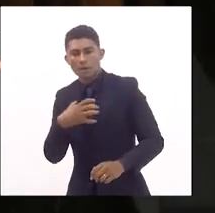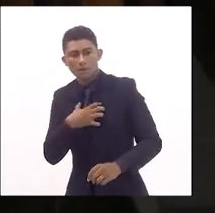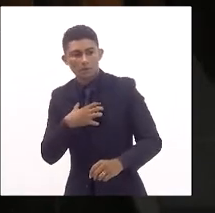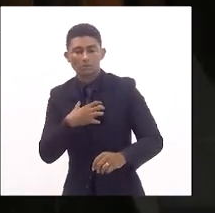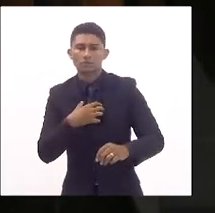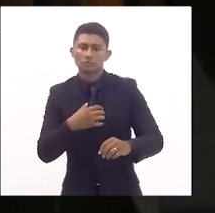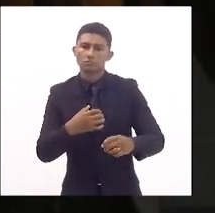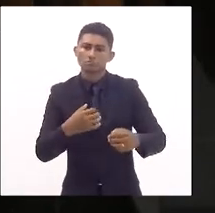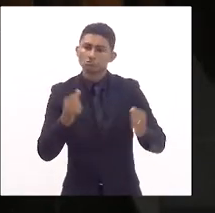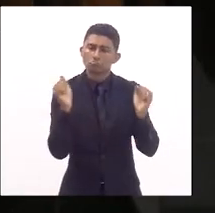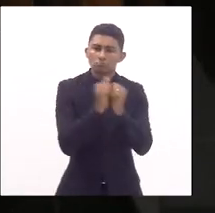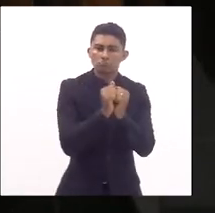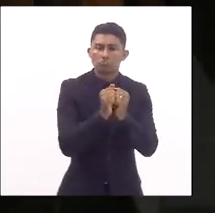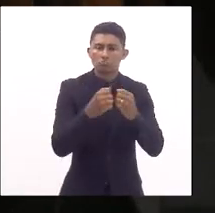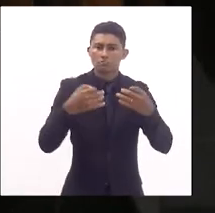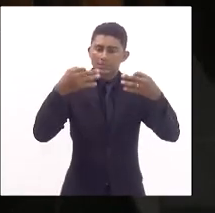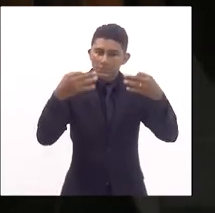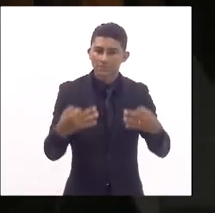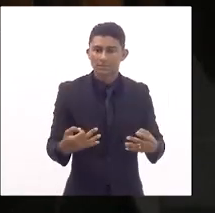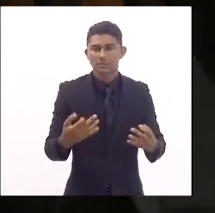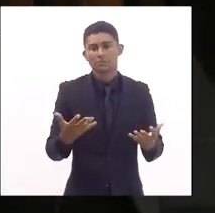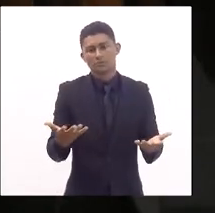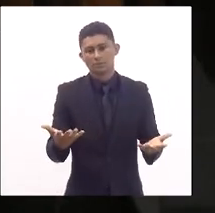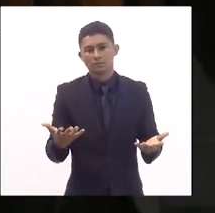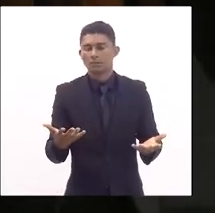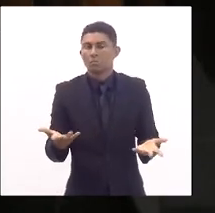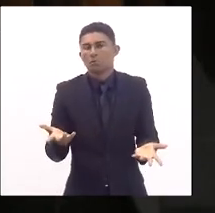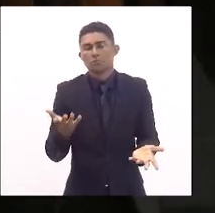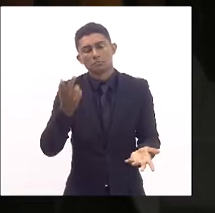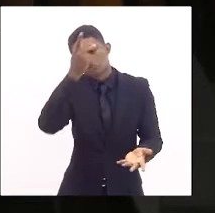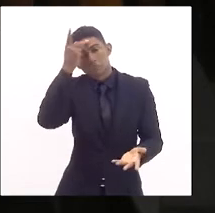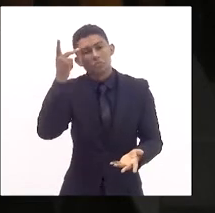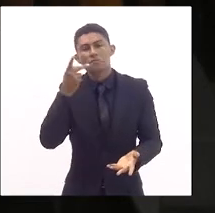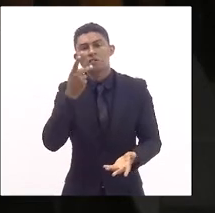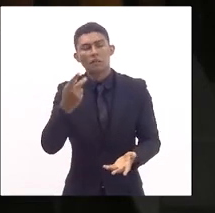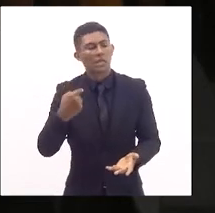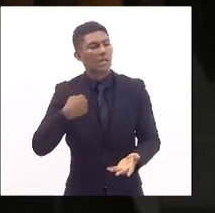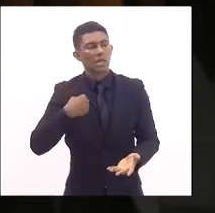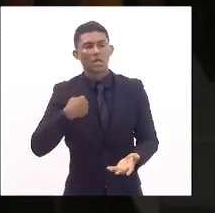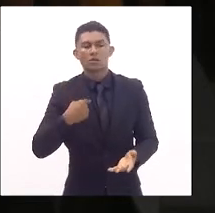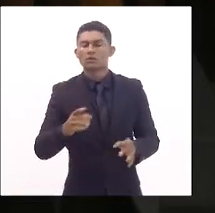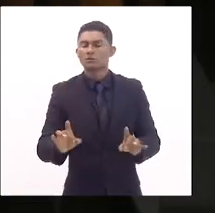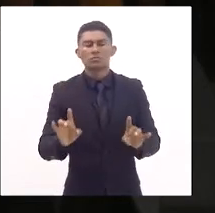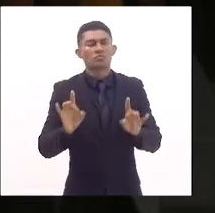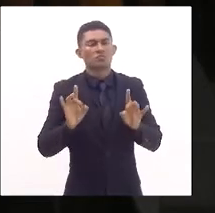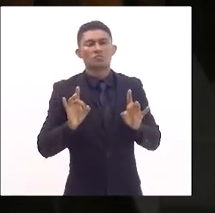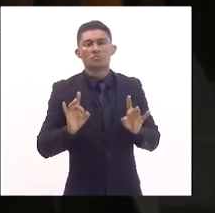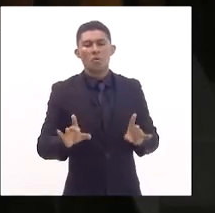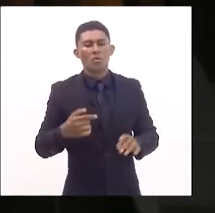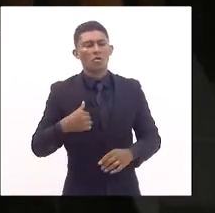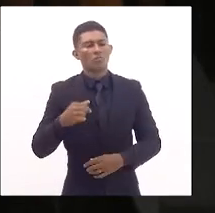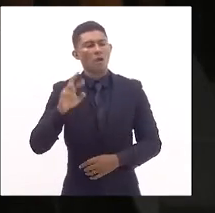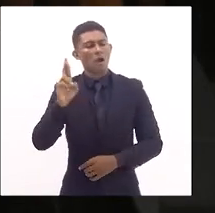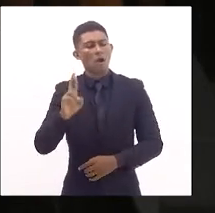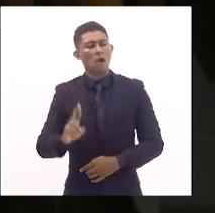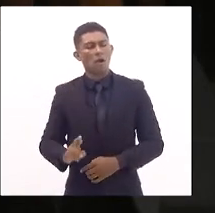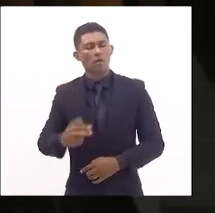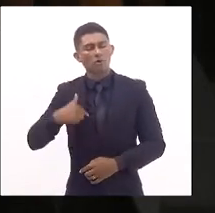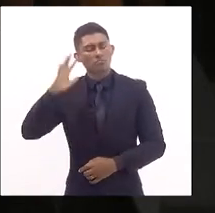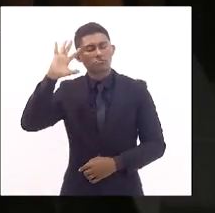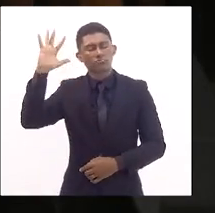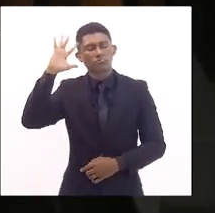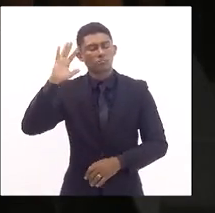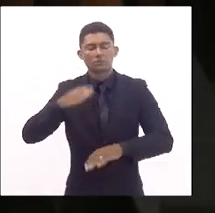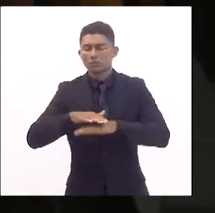indivisíveis não tem aquele que diga eu só sou extremamente racional até